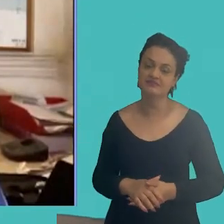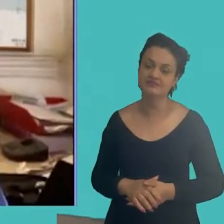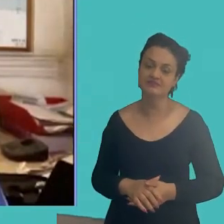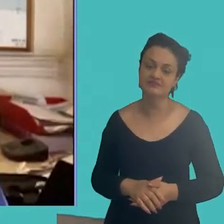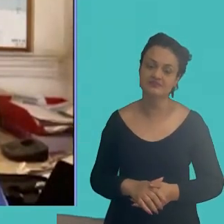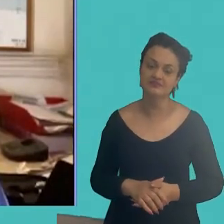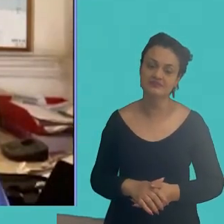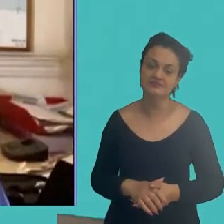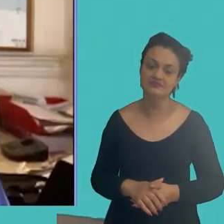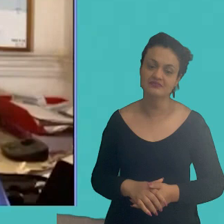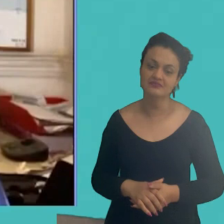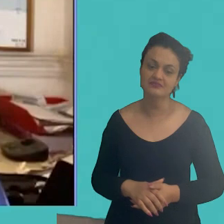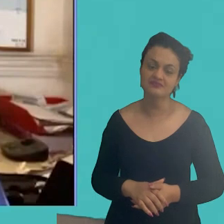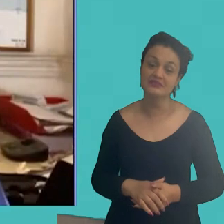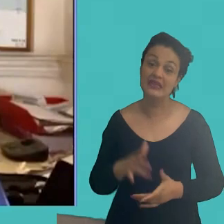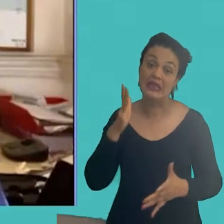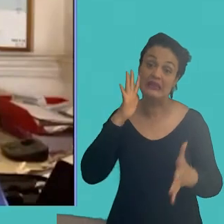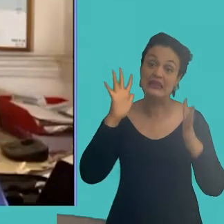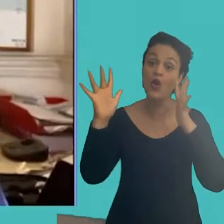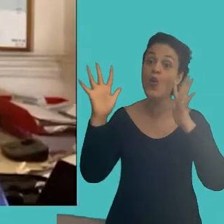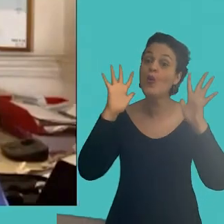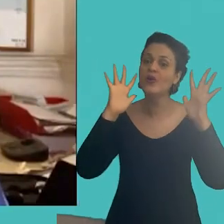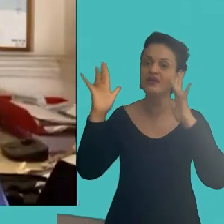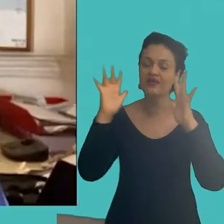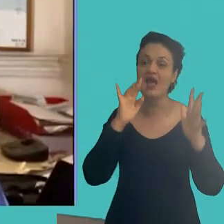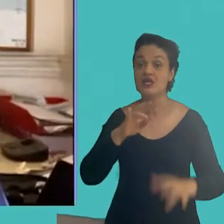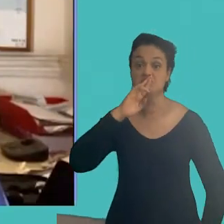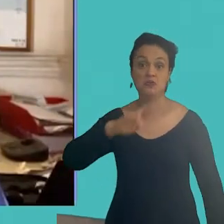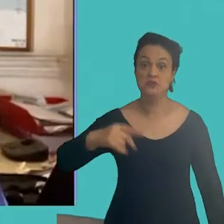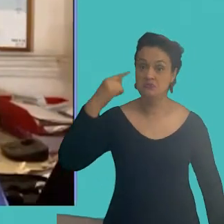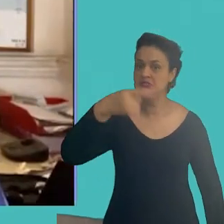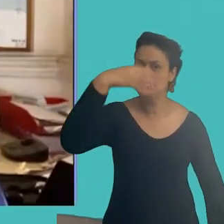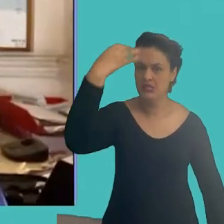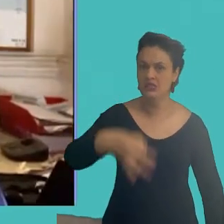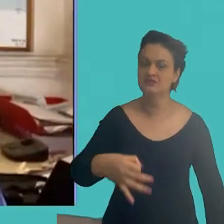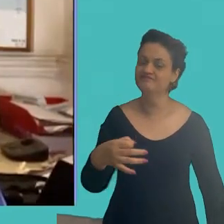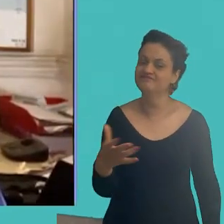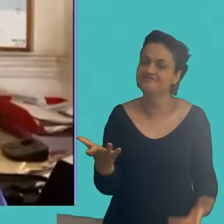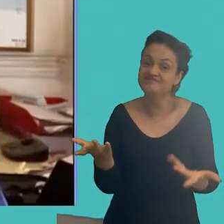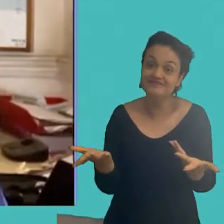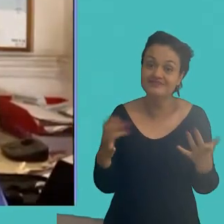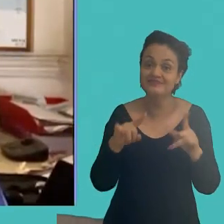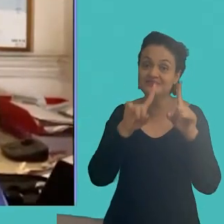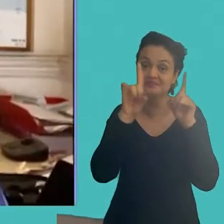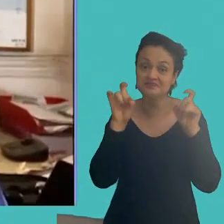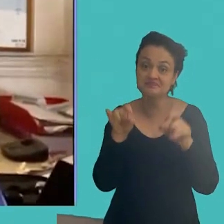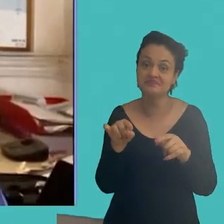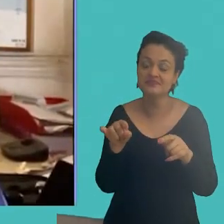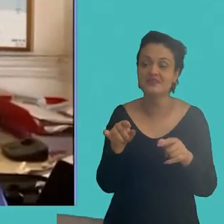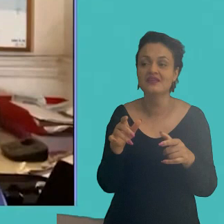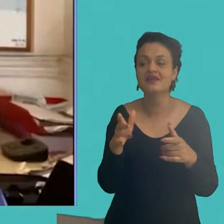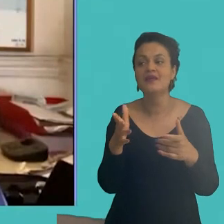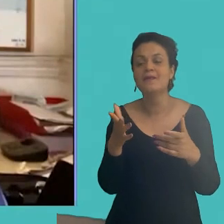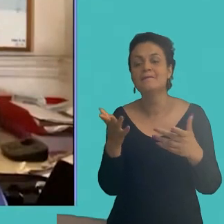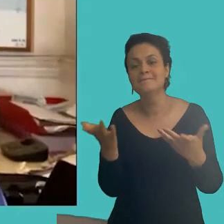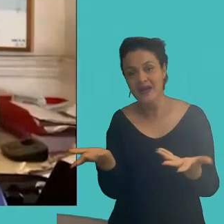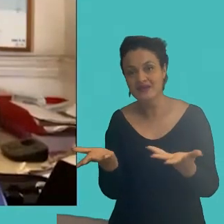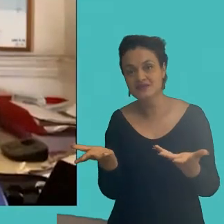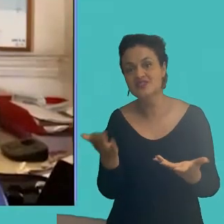resposta teórica, porque é impossível de ser dada. Mas a resposta é um sonoro